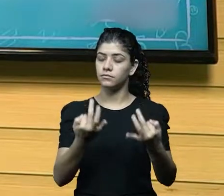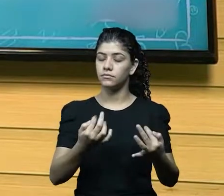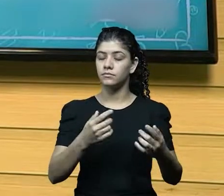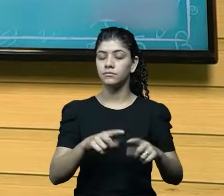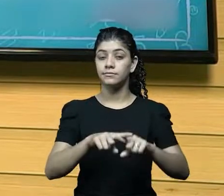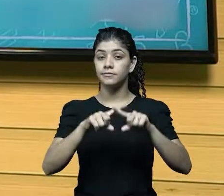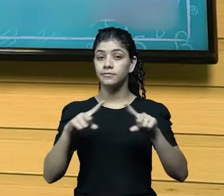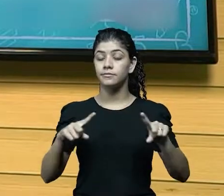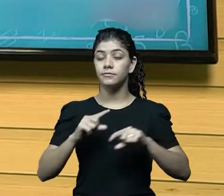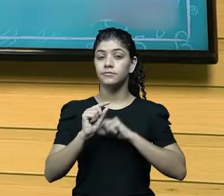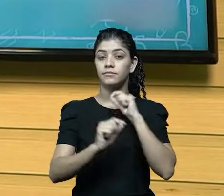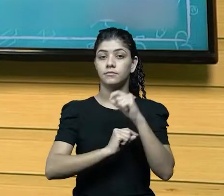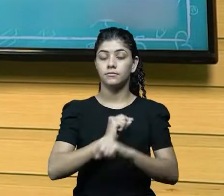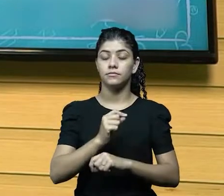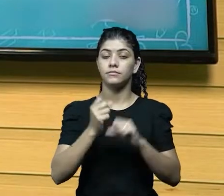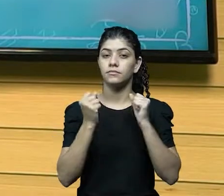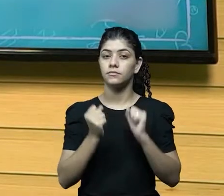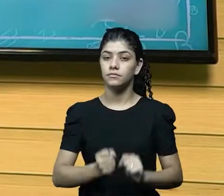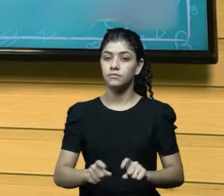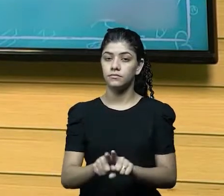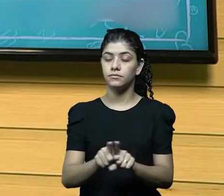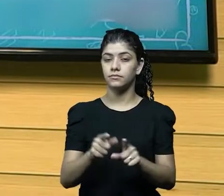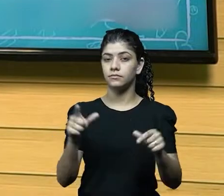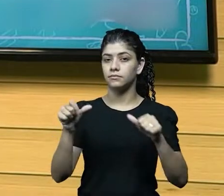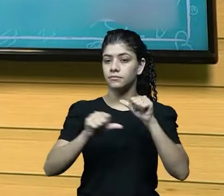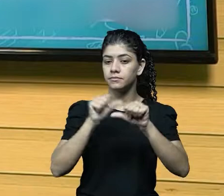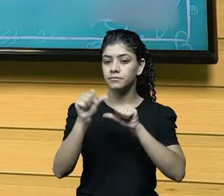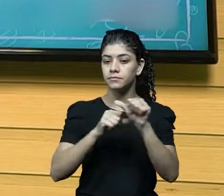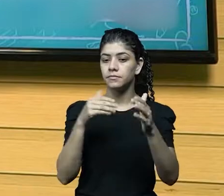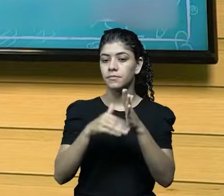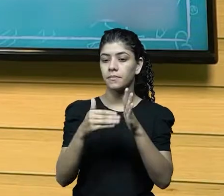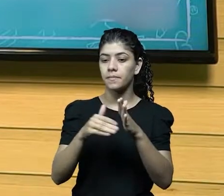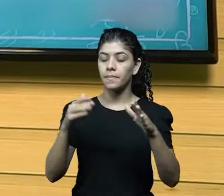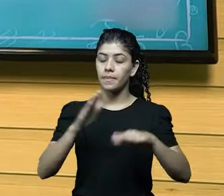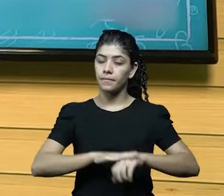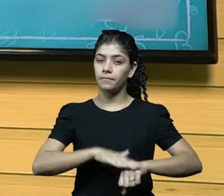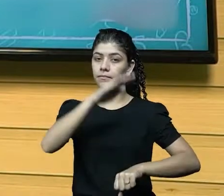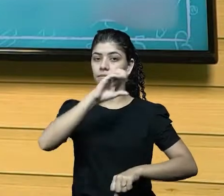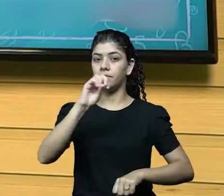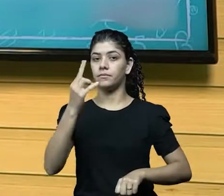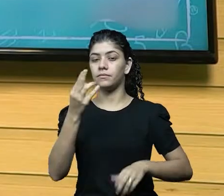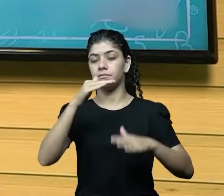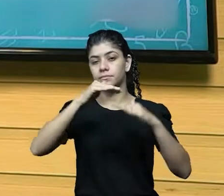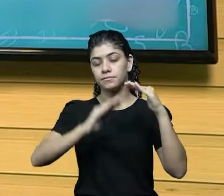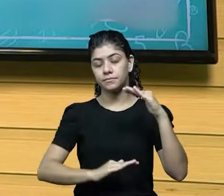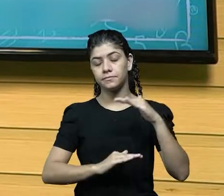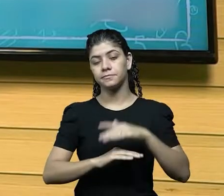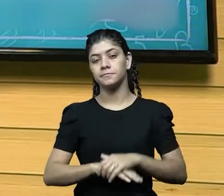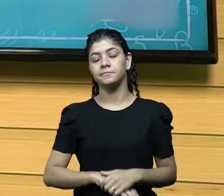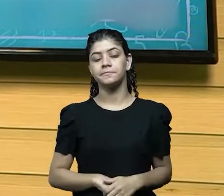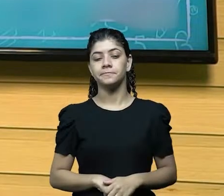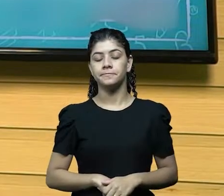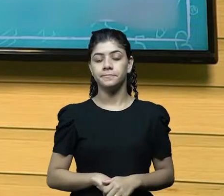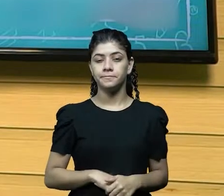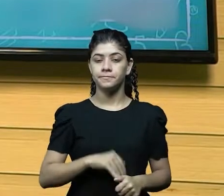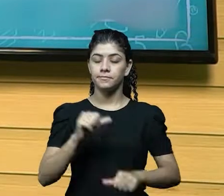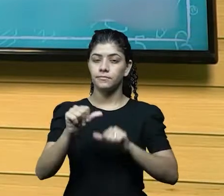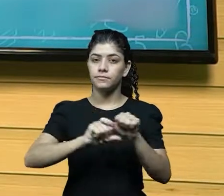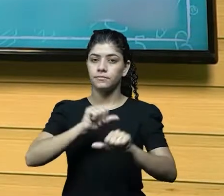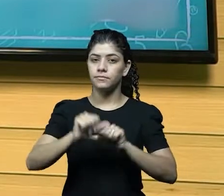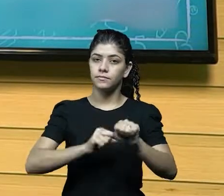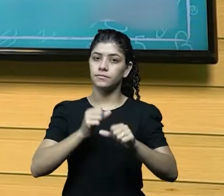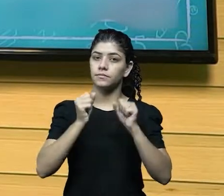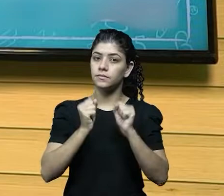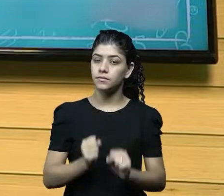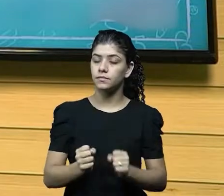fabricado, porém, ela pode sofrer algumas variações, para mais ou para menos. E essas variações,